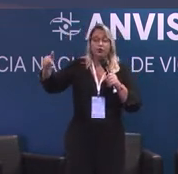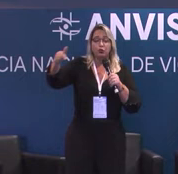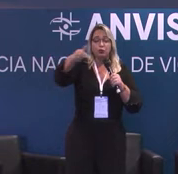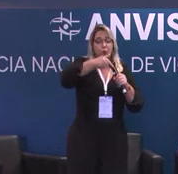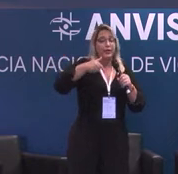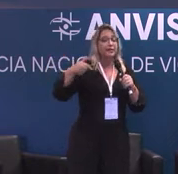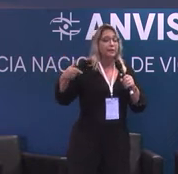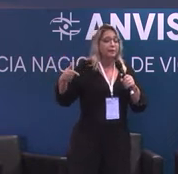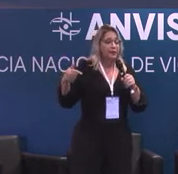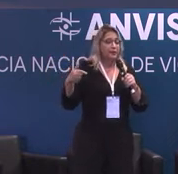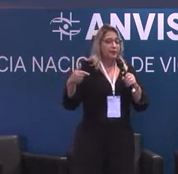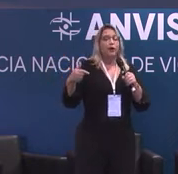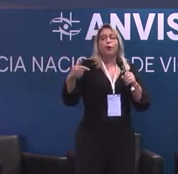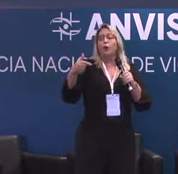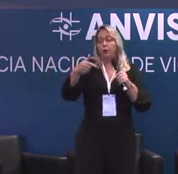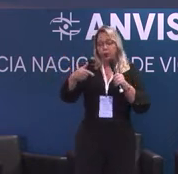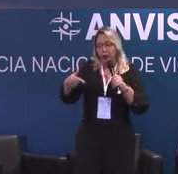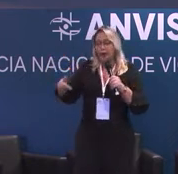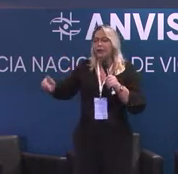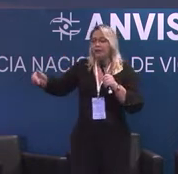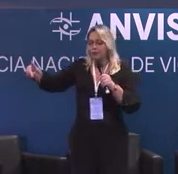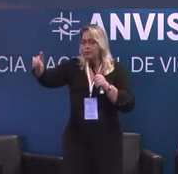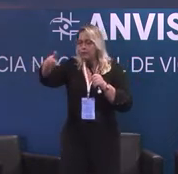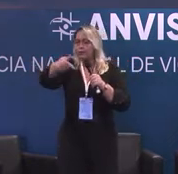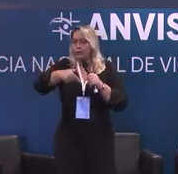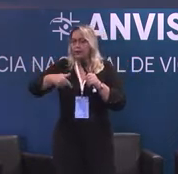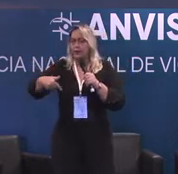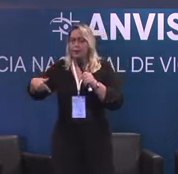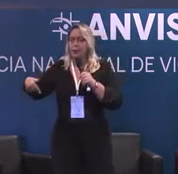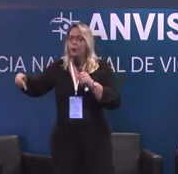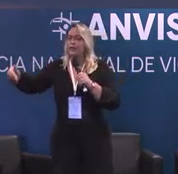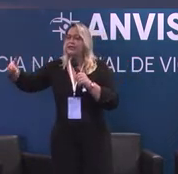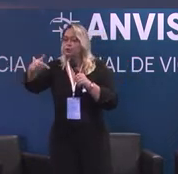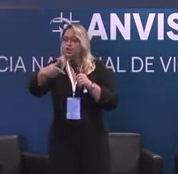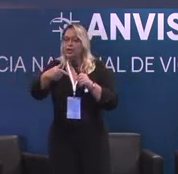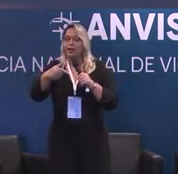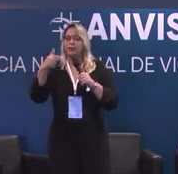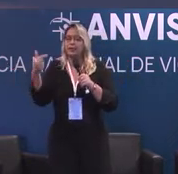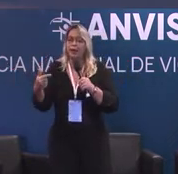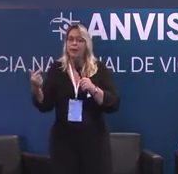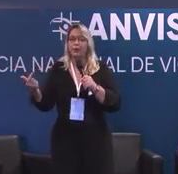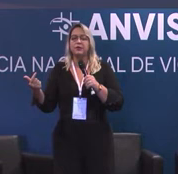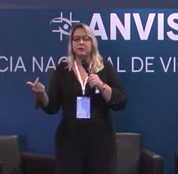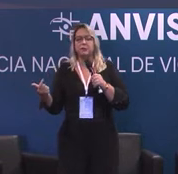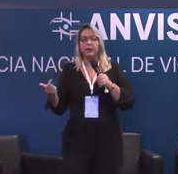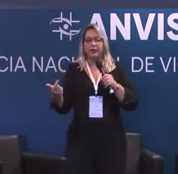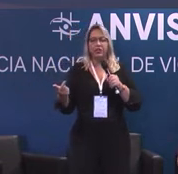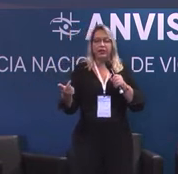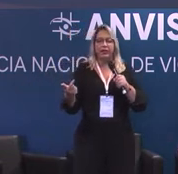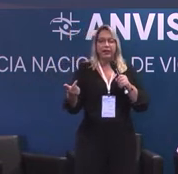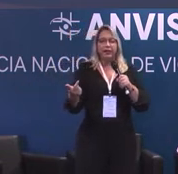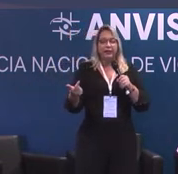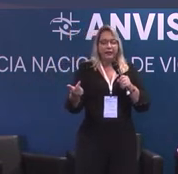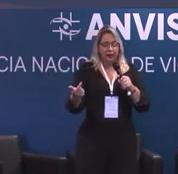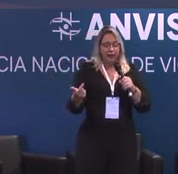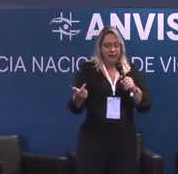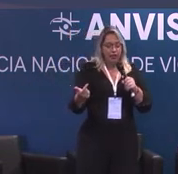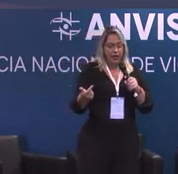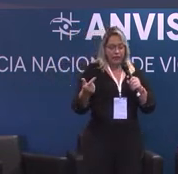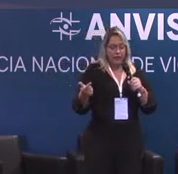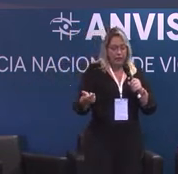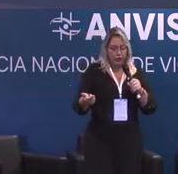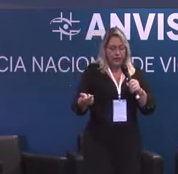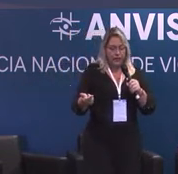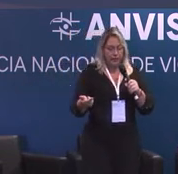nem os munícipes ou a população do Estado sabe quais são as políticas daquele Estado,